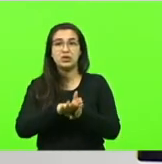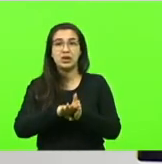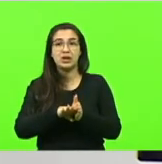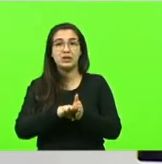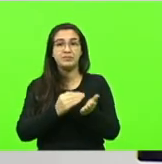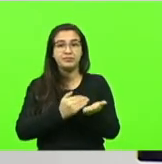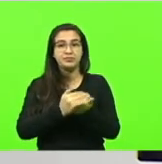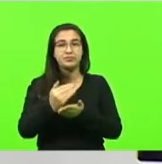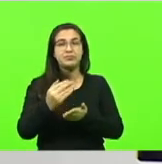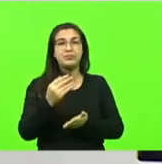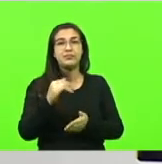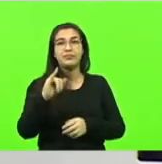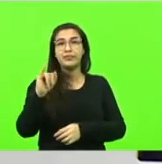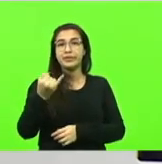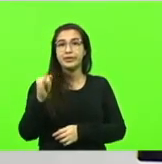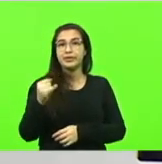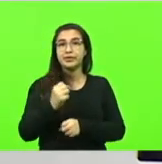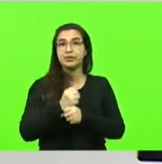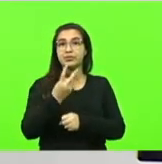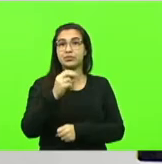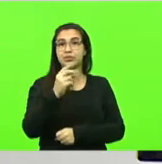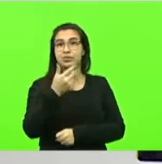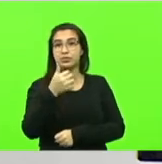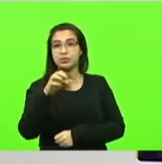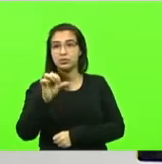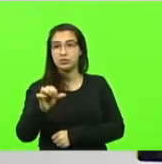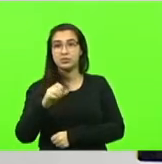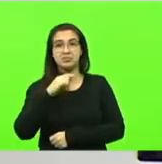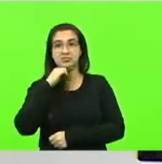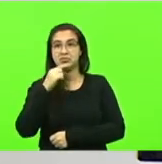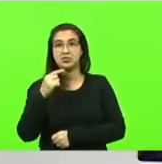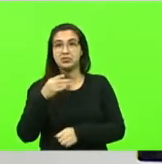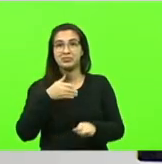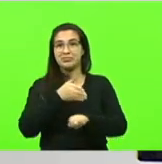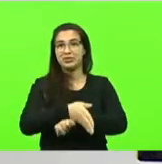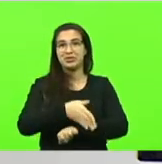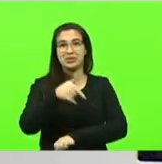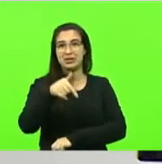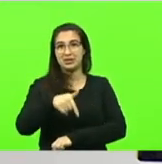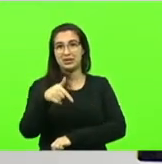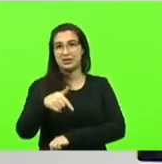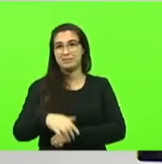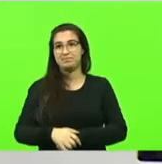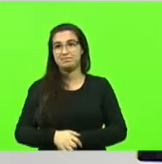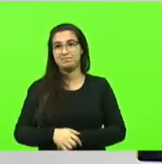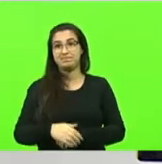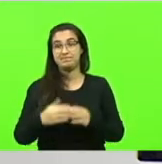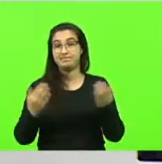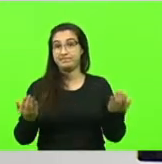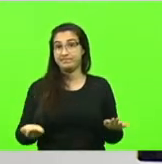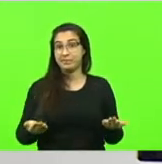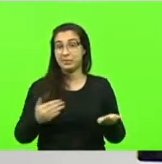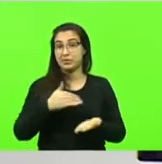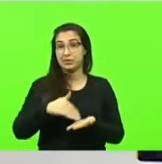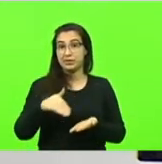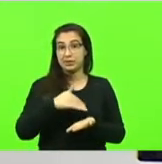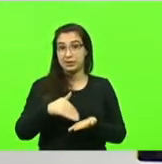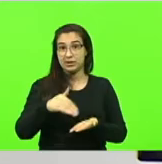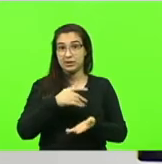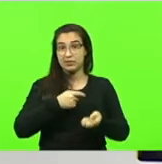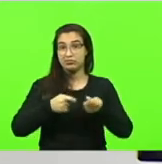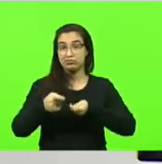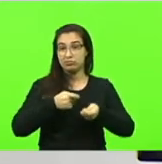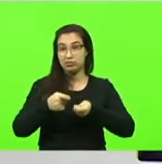não consegue chegar no plenário. Não consegue chegar no plenário esse veto. Então, O secretário de